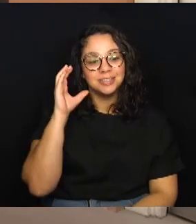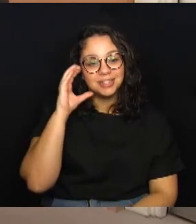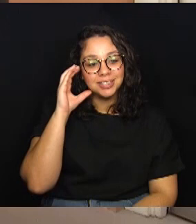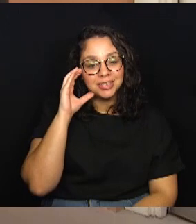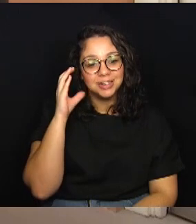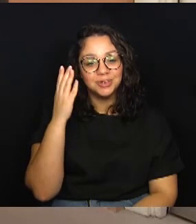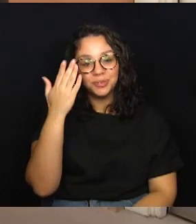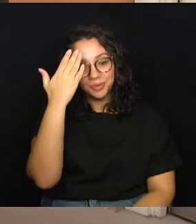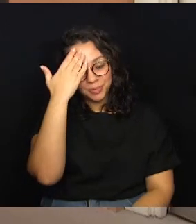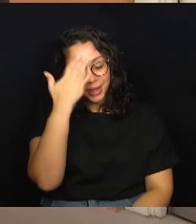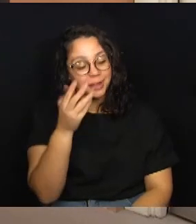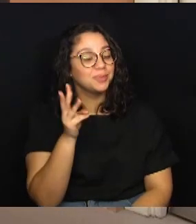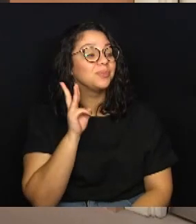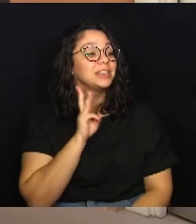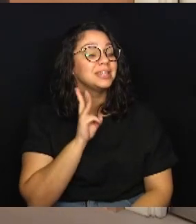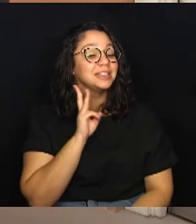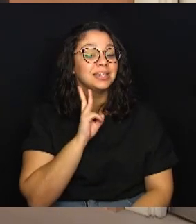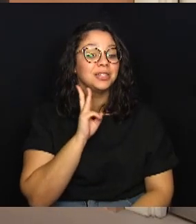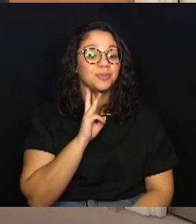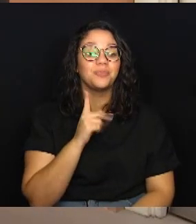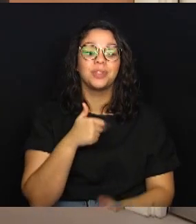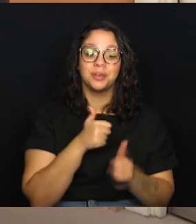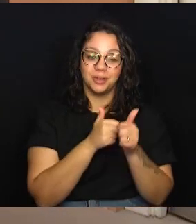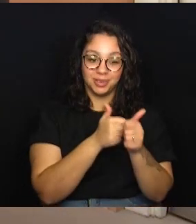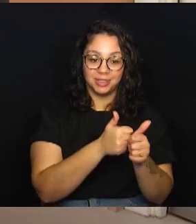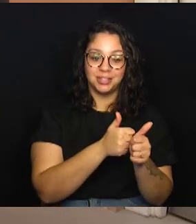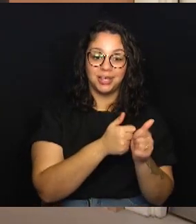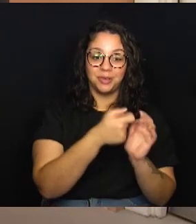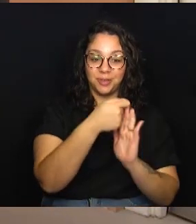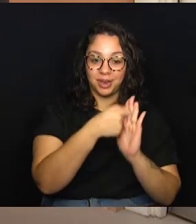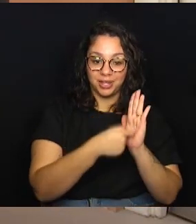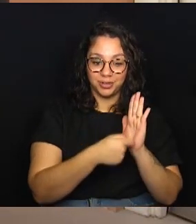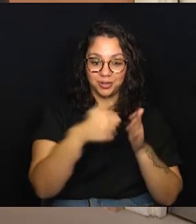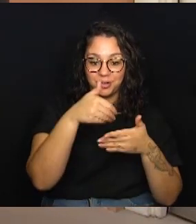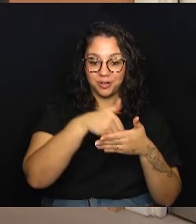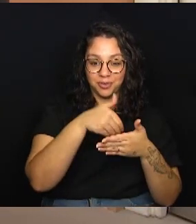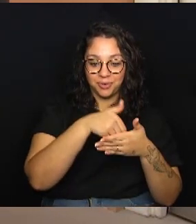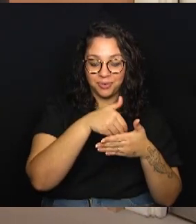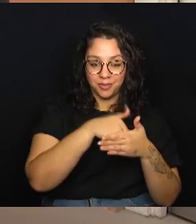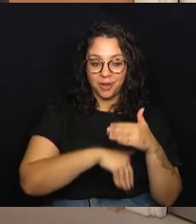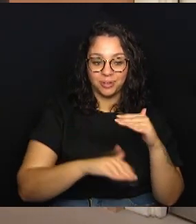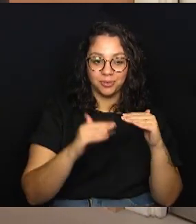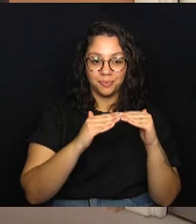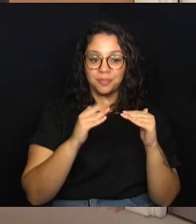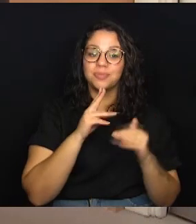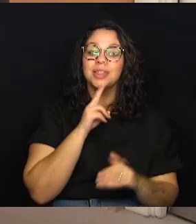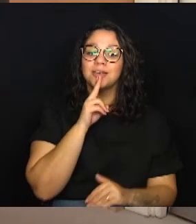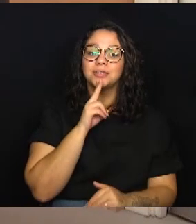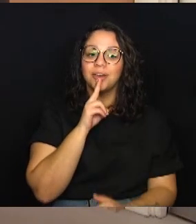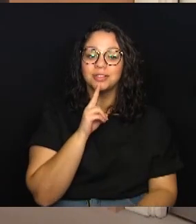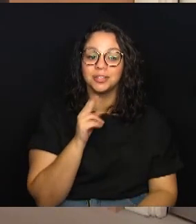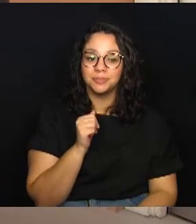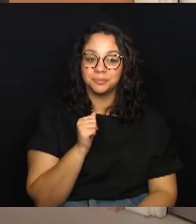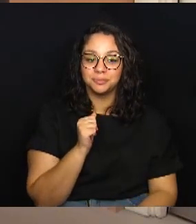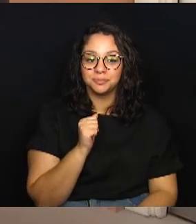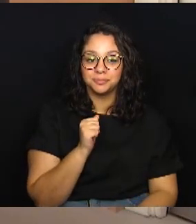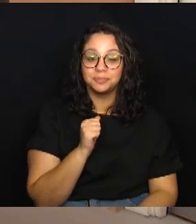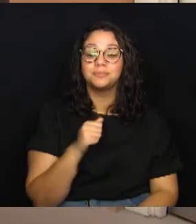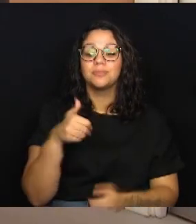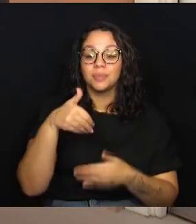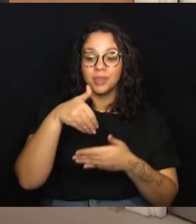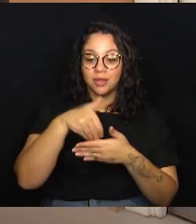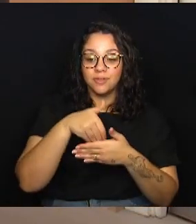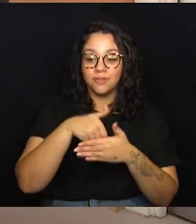Muito obrigado você é Vereador Cecílio sigo relatório também voto favorável presente obrigado Vereador